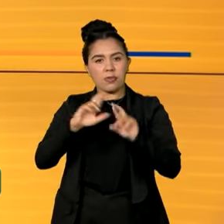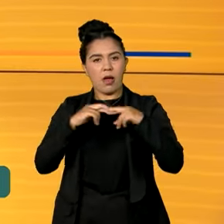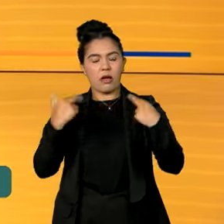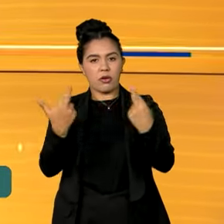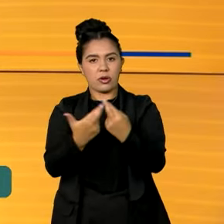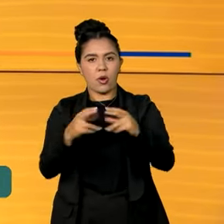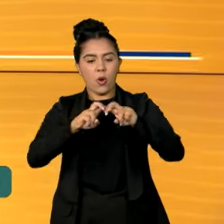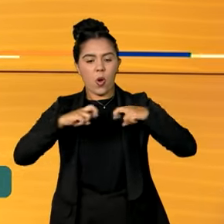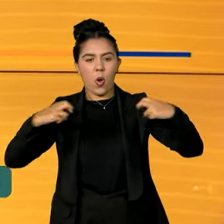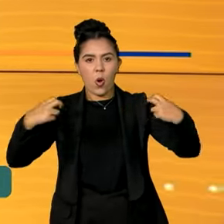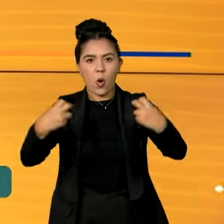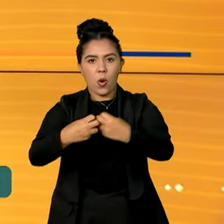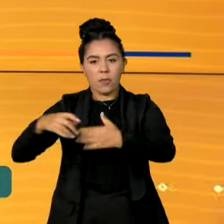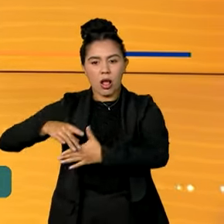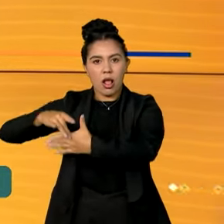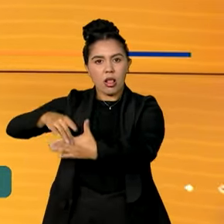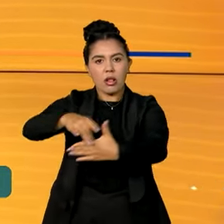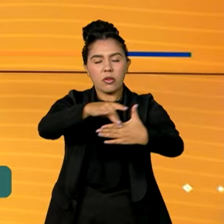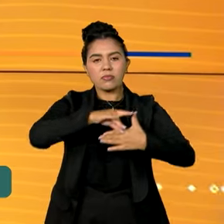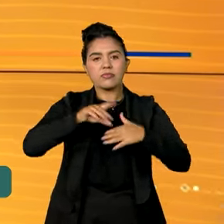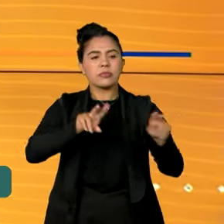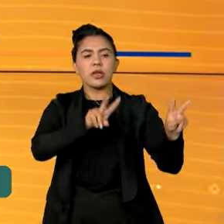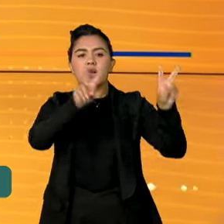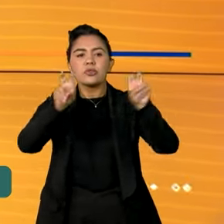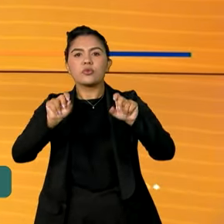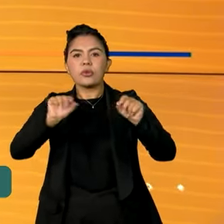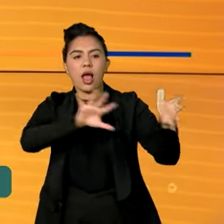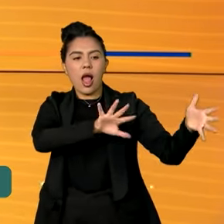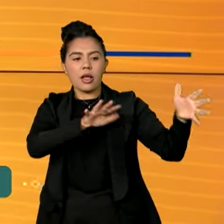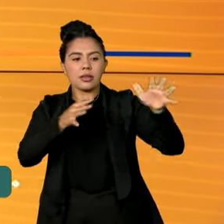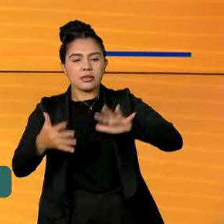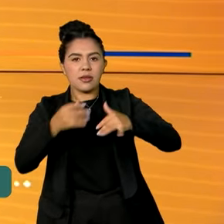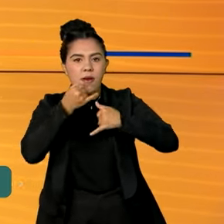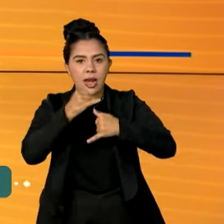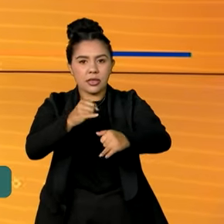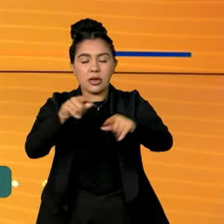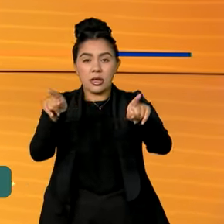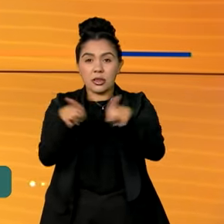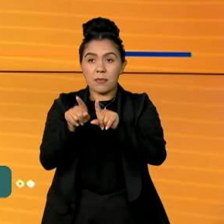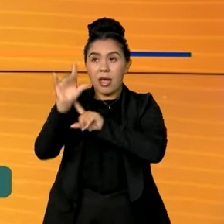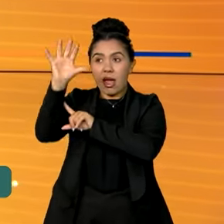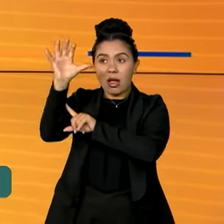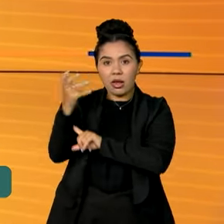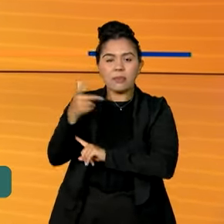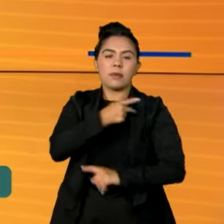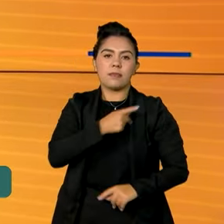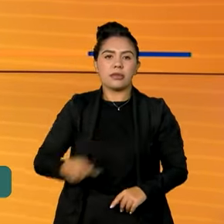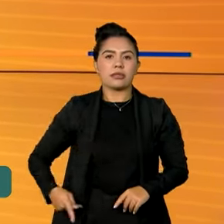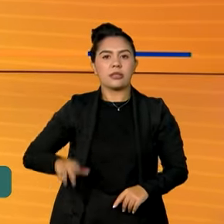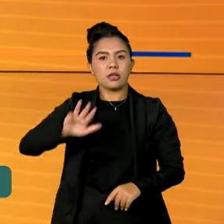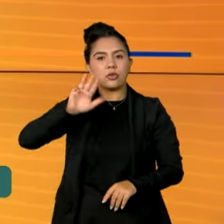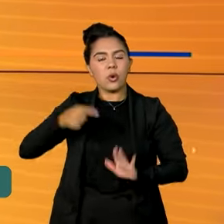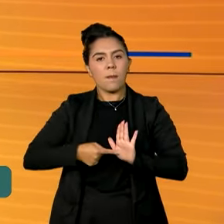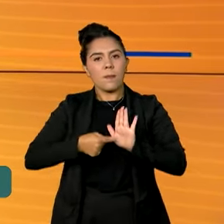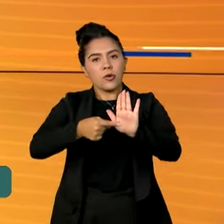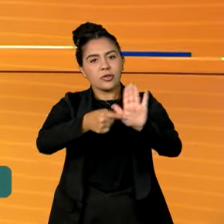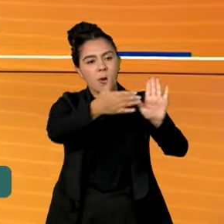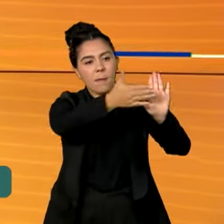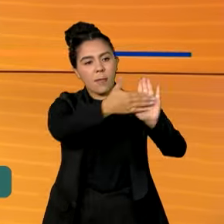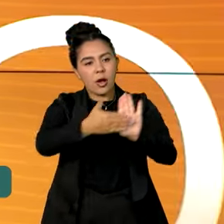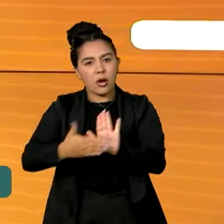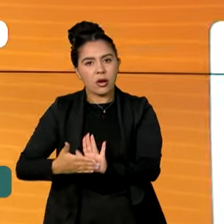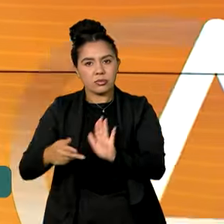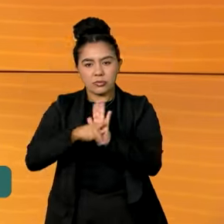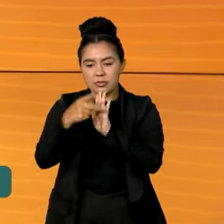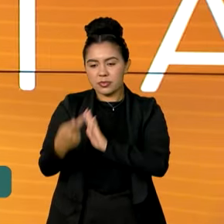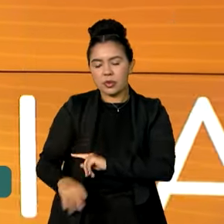líderes mundiais, o assunto foi a transição energética e a ação climática. O presidente Lula apresentou as iniciativas do Brasil, como